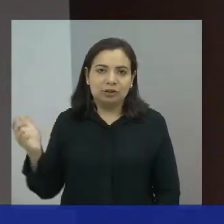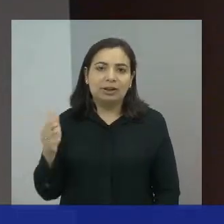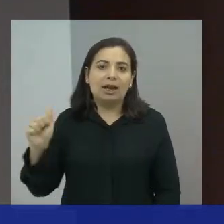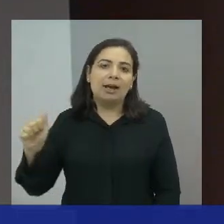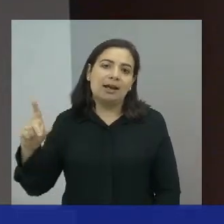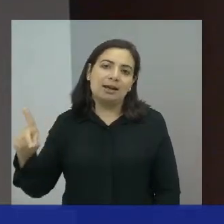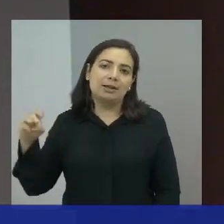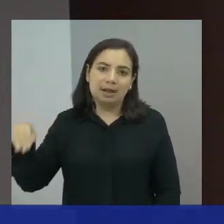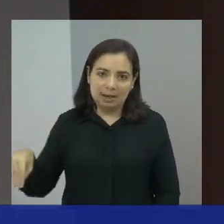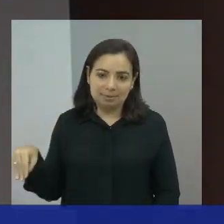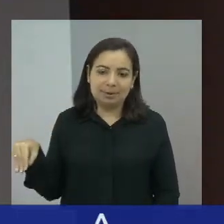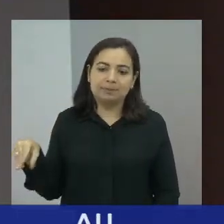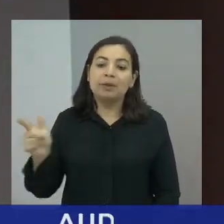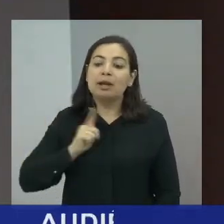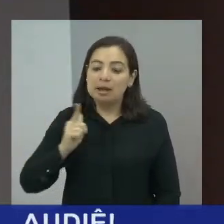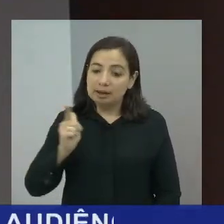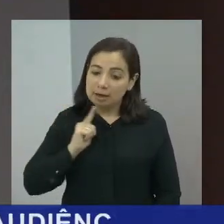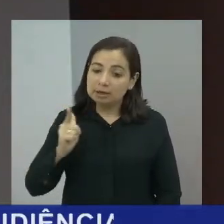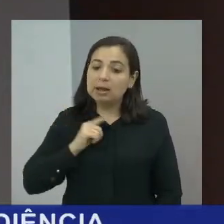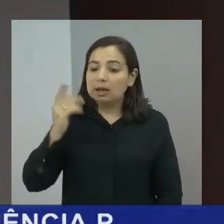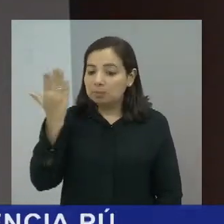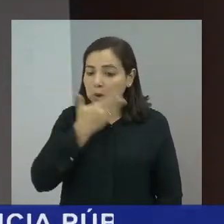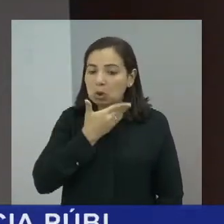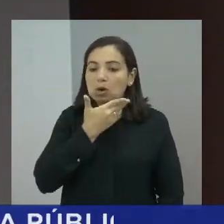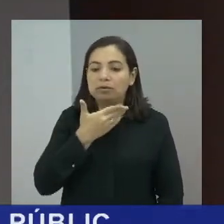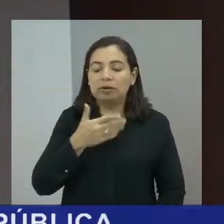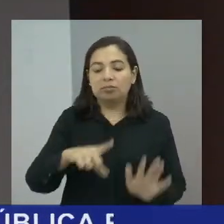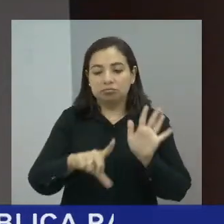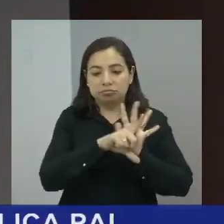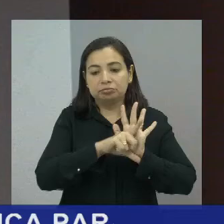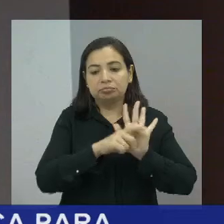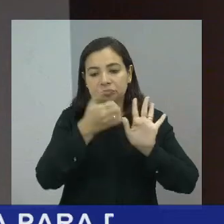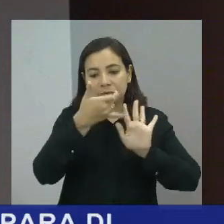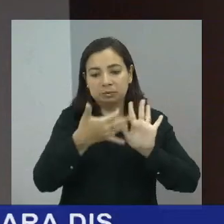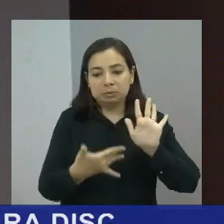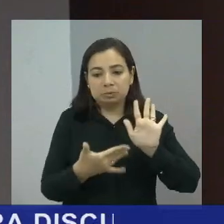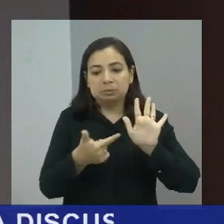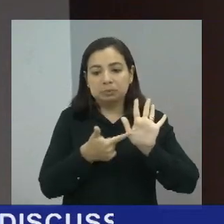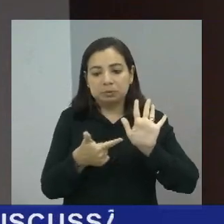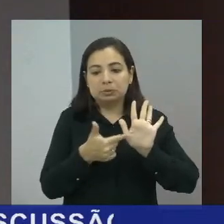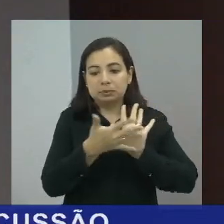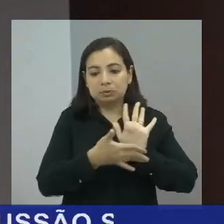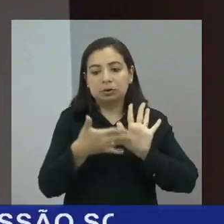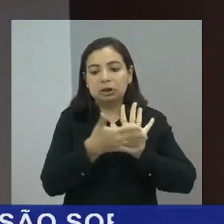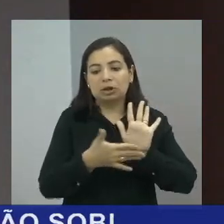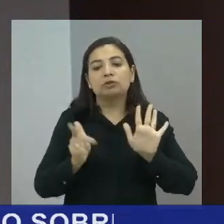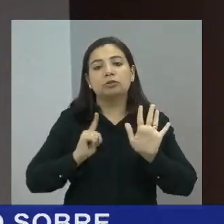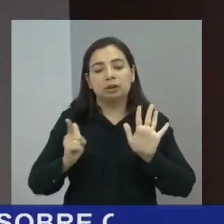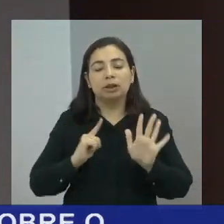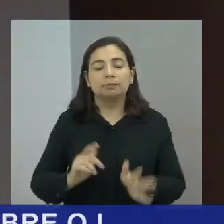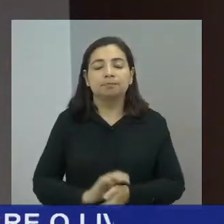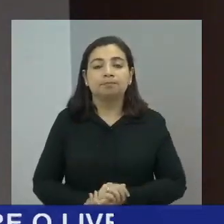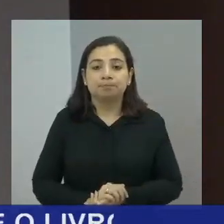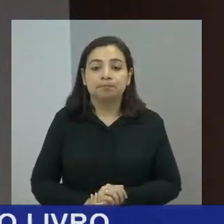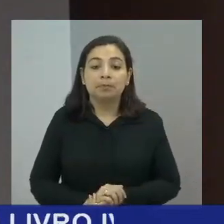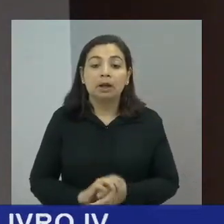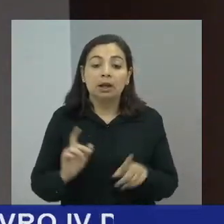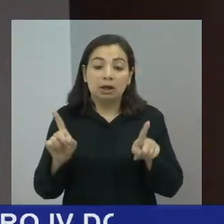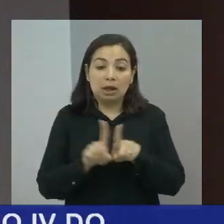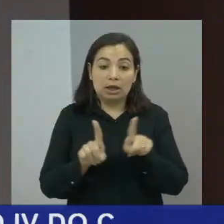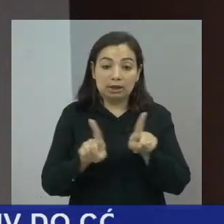descrita também no corpo da lei. E eu vou comentar aqui sobre a advertência, que